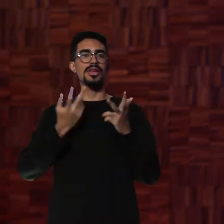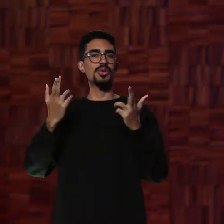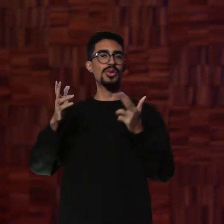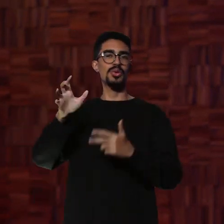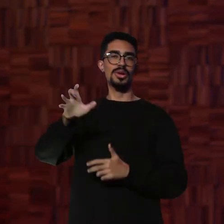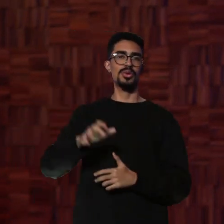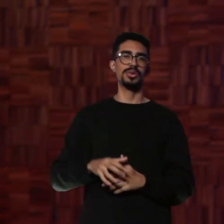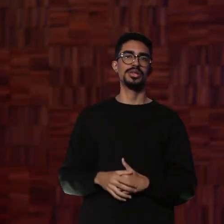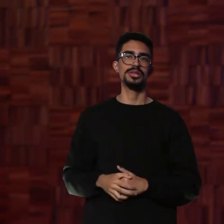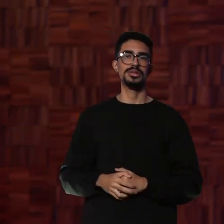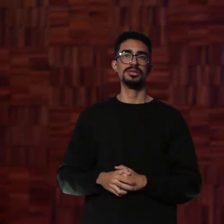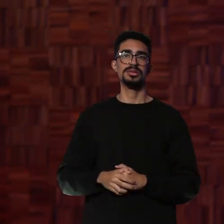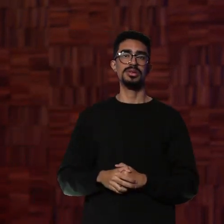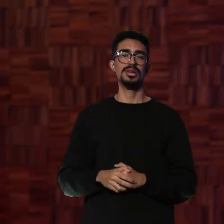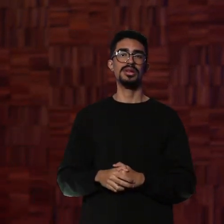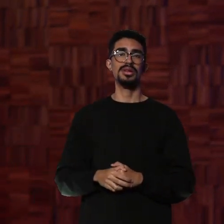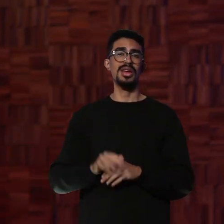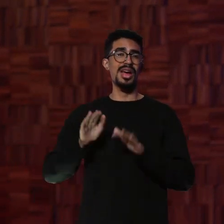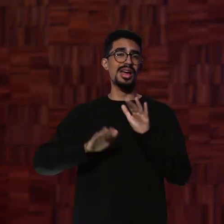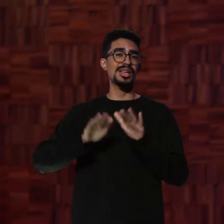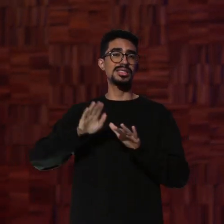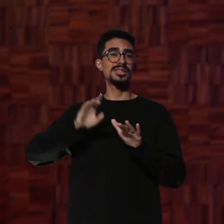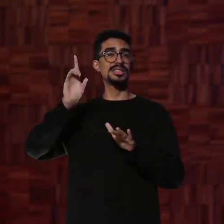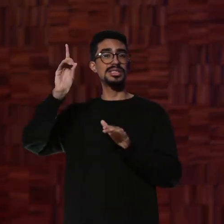na vida, mas você não quer.